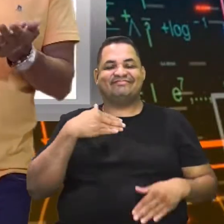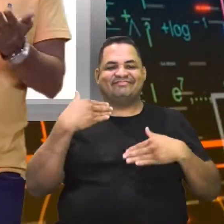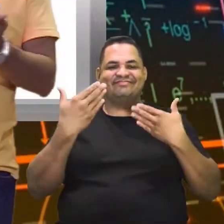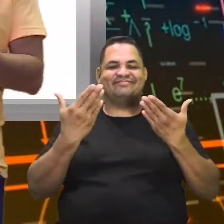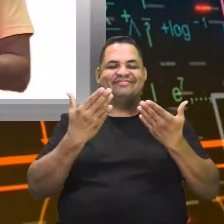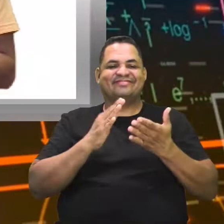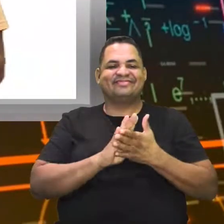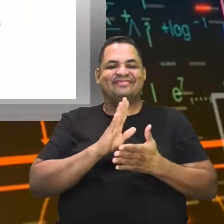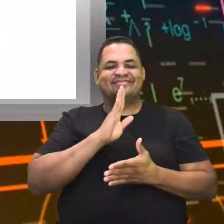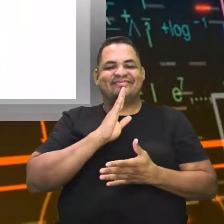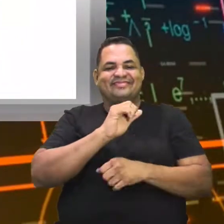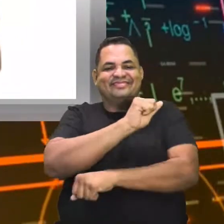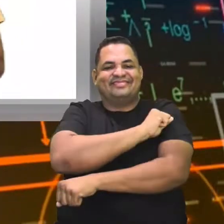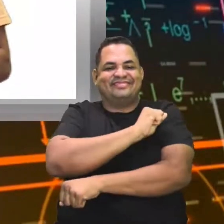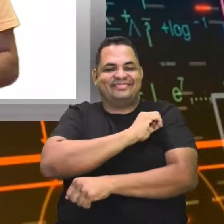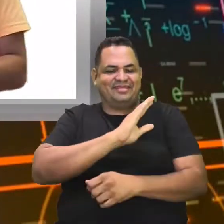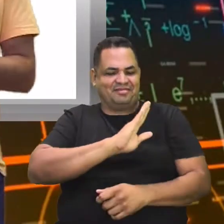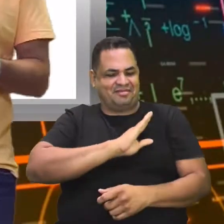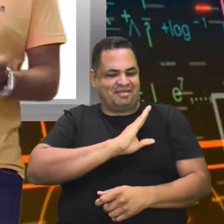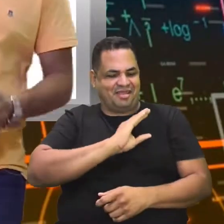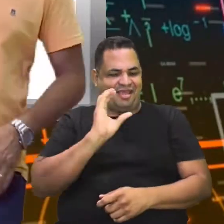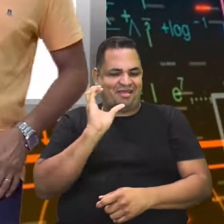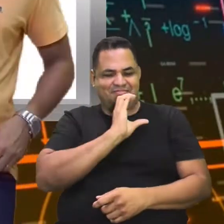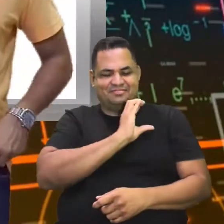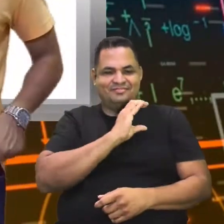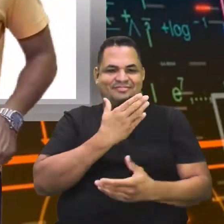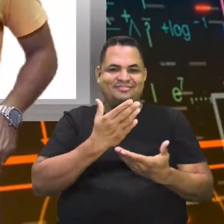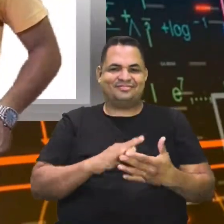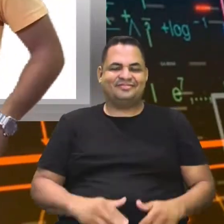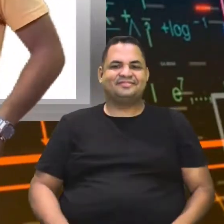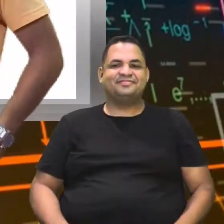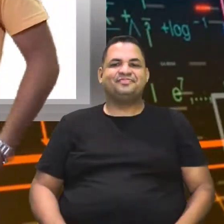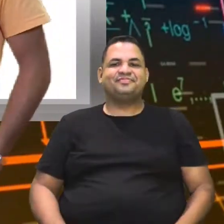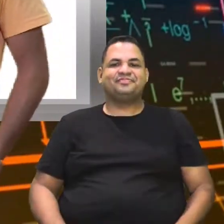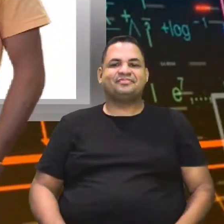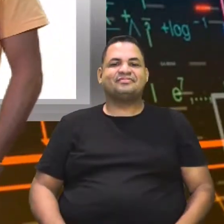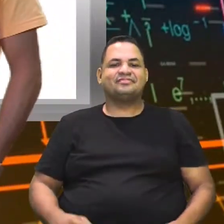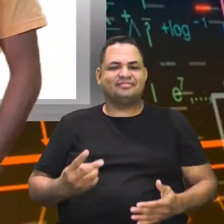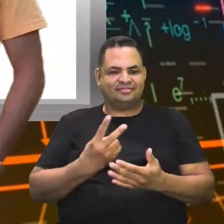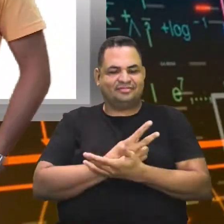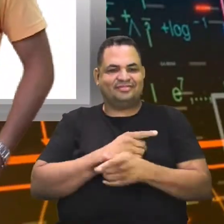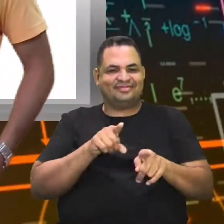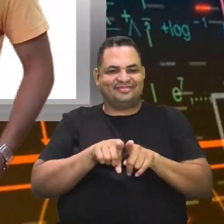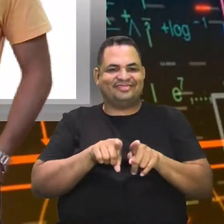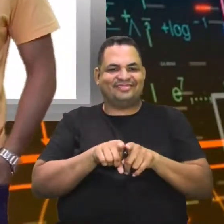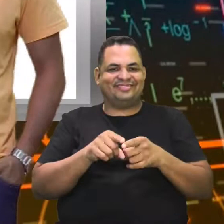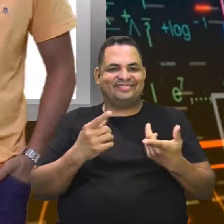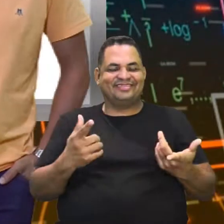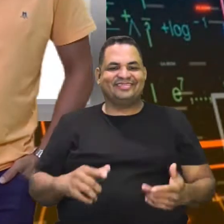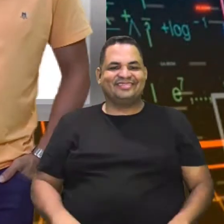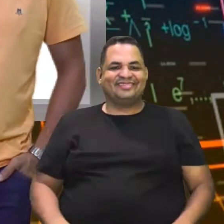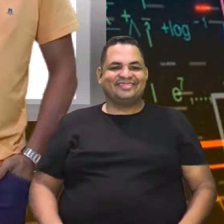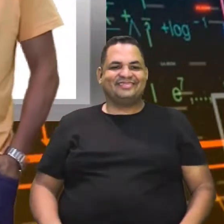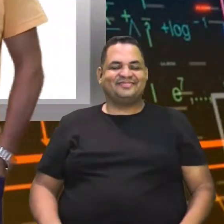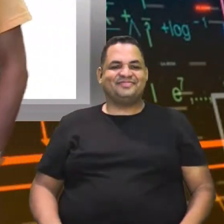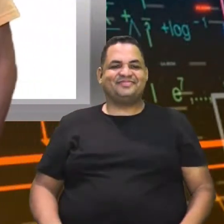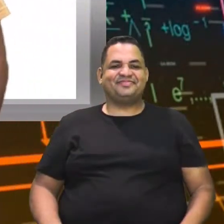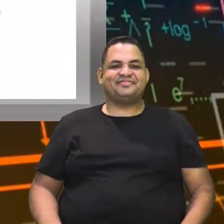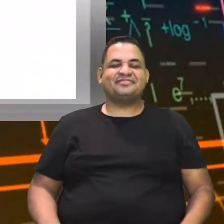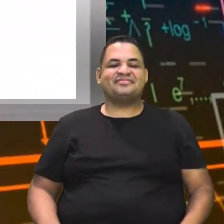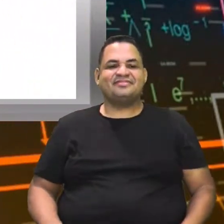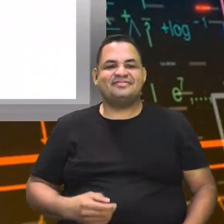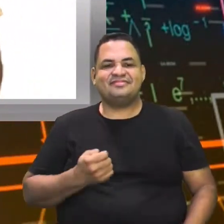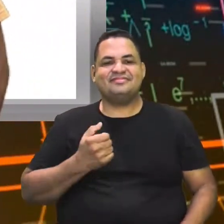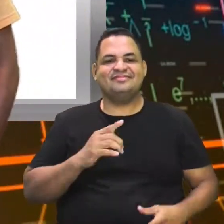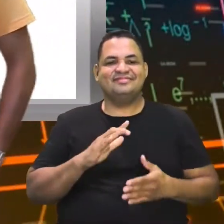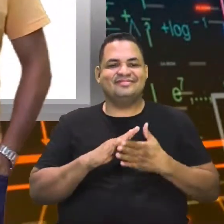o coração chega, acelera, bate mais forte, né? Mas erra as batidas também? Chega a errar o compasso, né? Eu